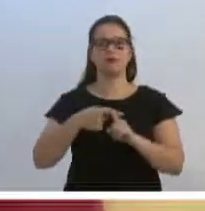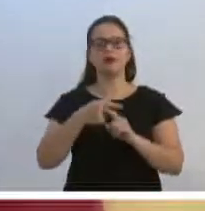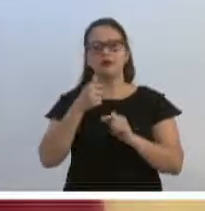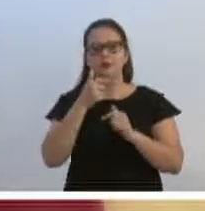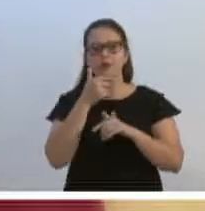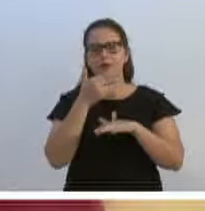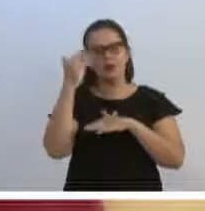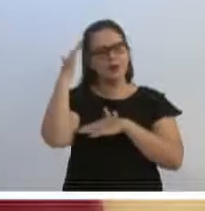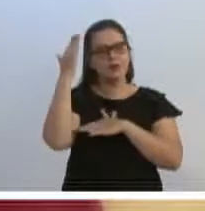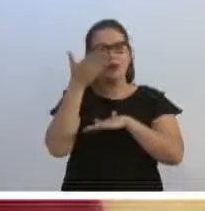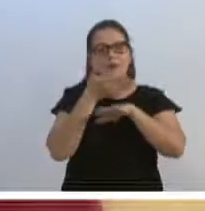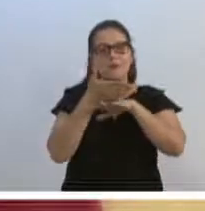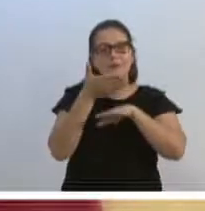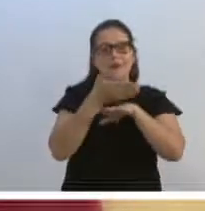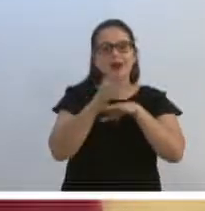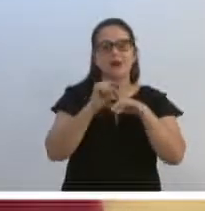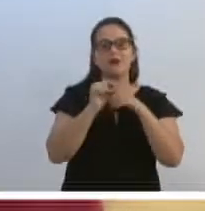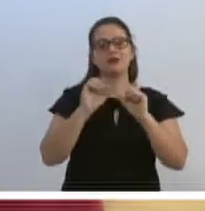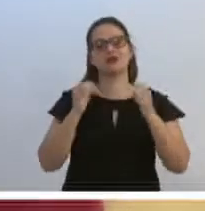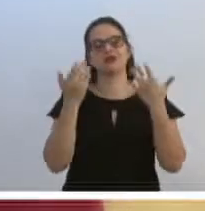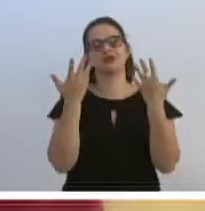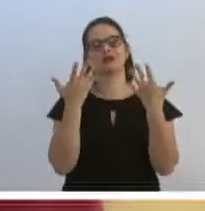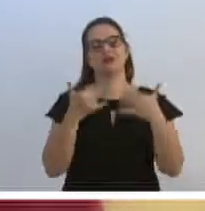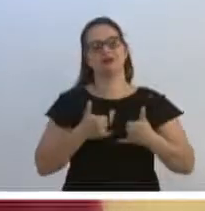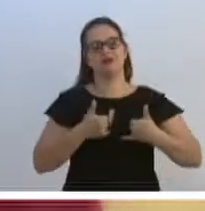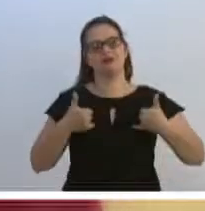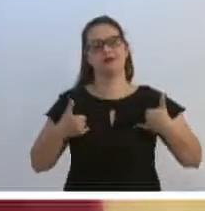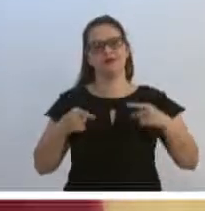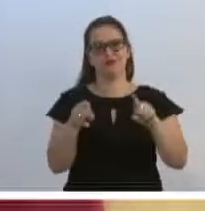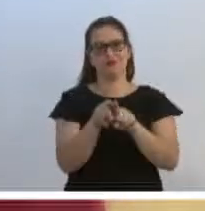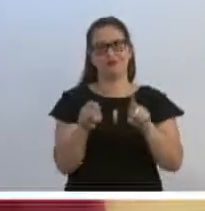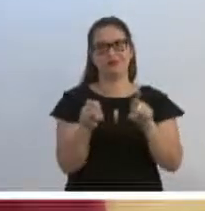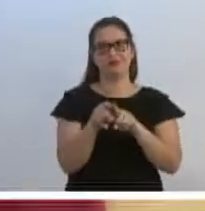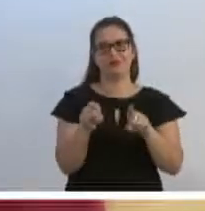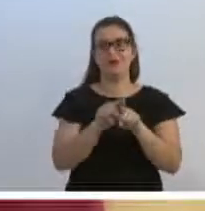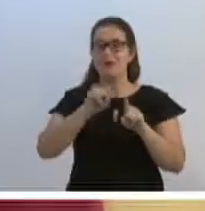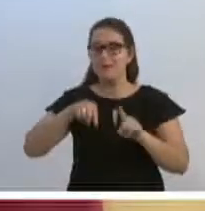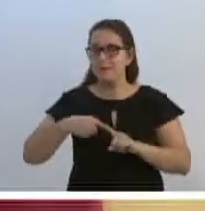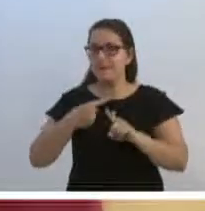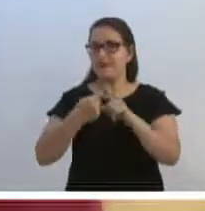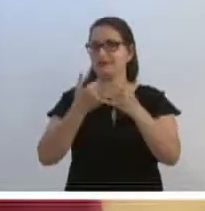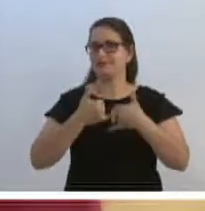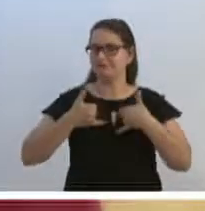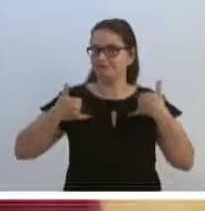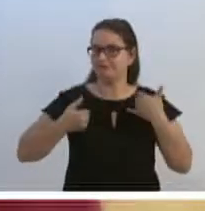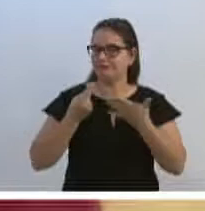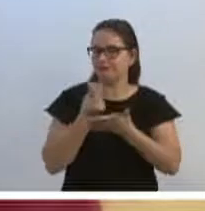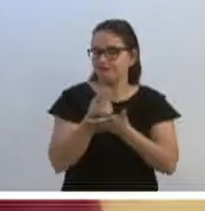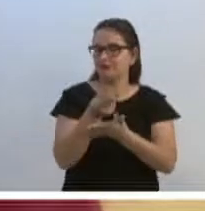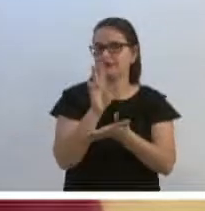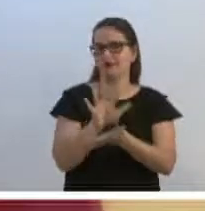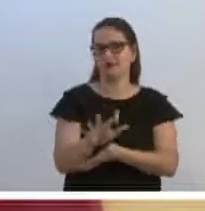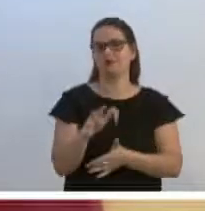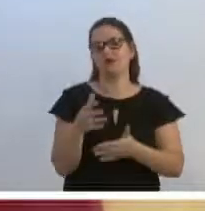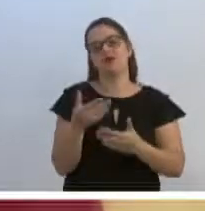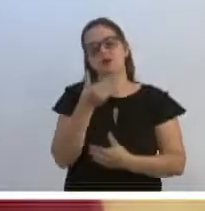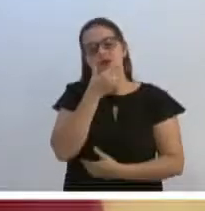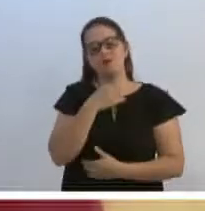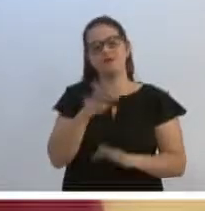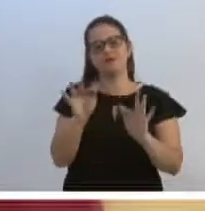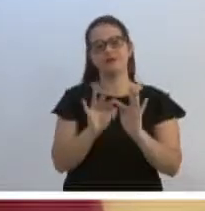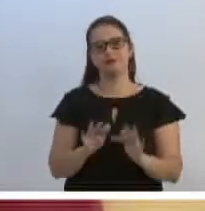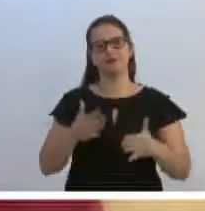branquinha e hoje está fazendo mais uma primavera parabéns por mais uma primavera de vida continua e sempre estará tranqüilo feliz